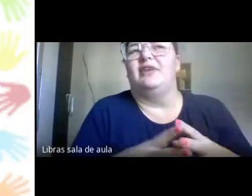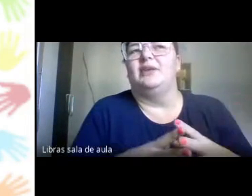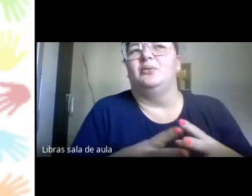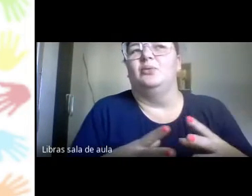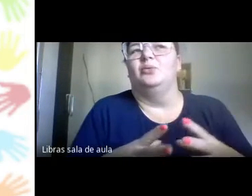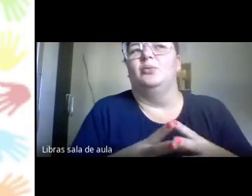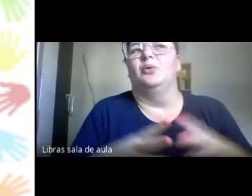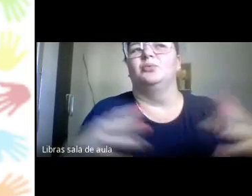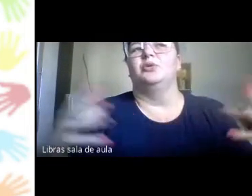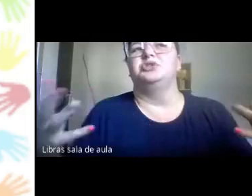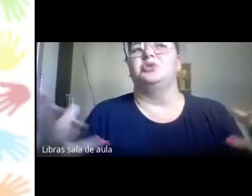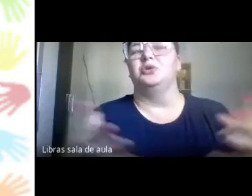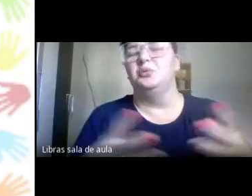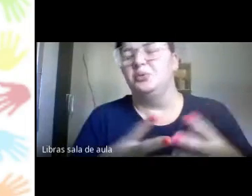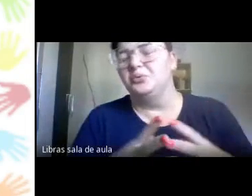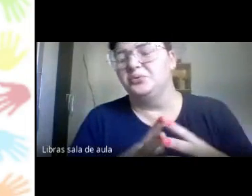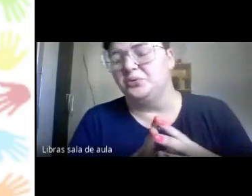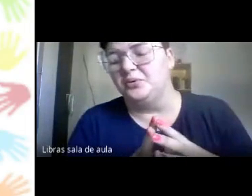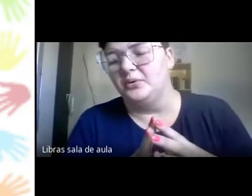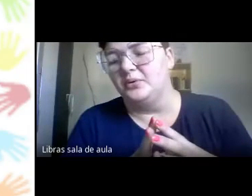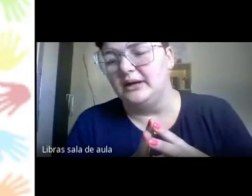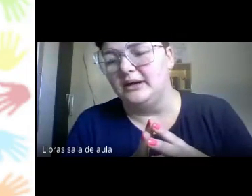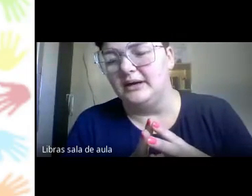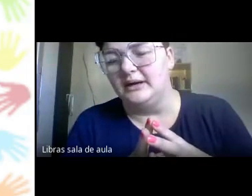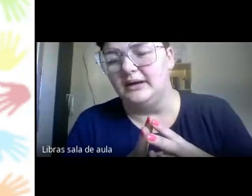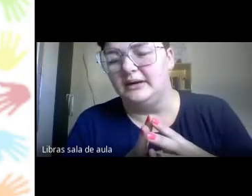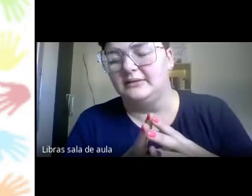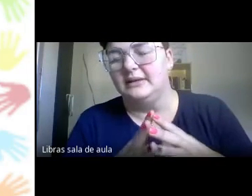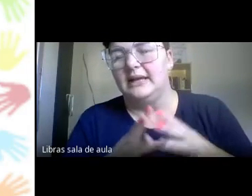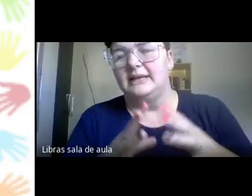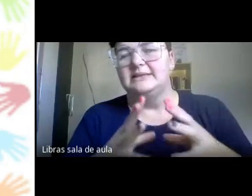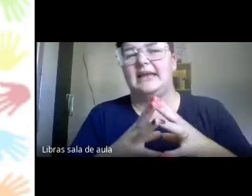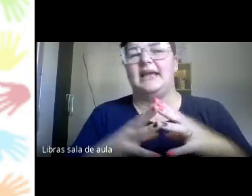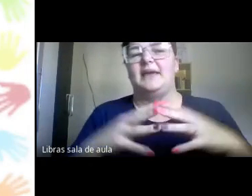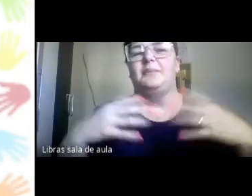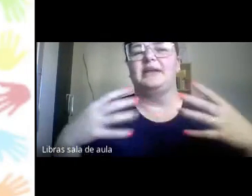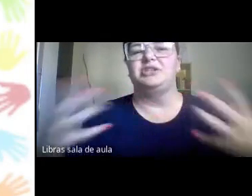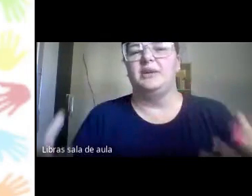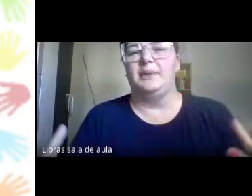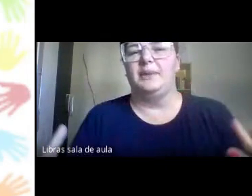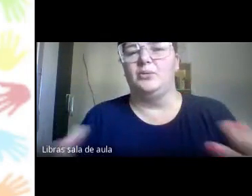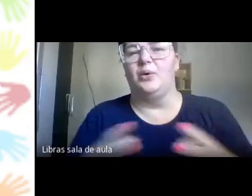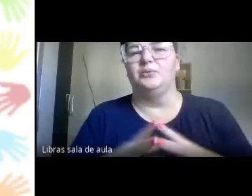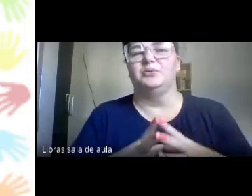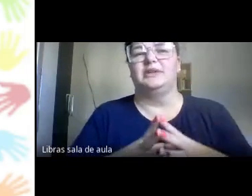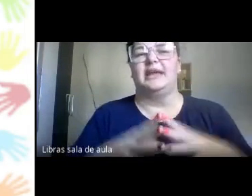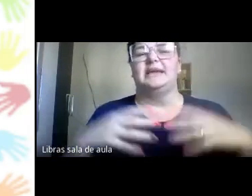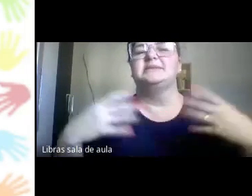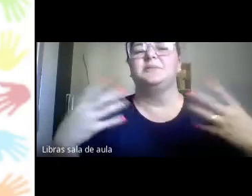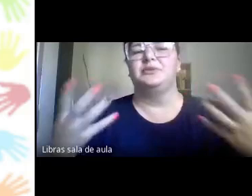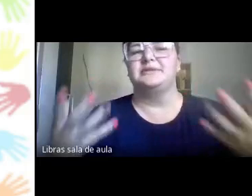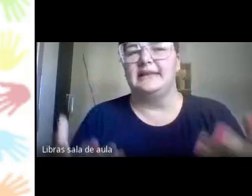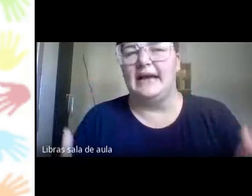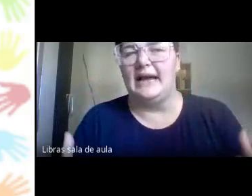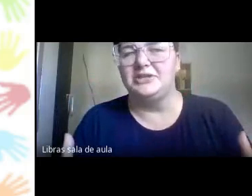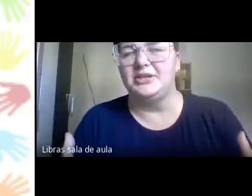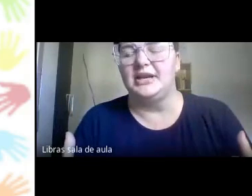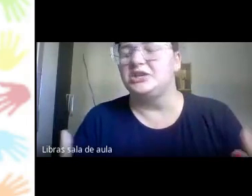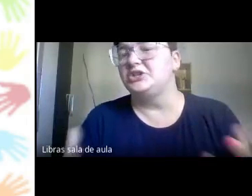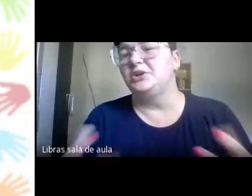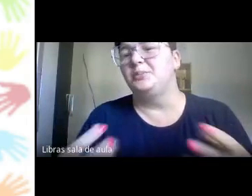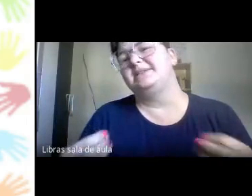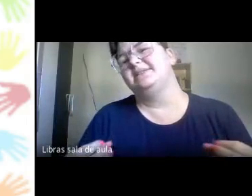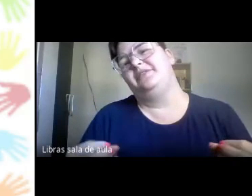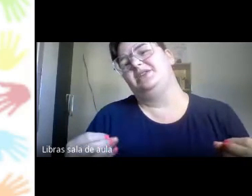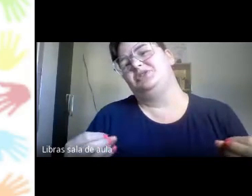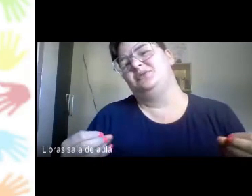gente viver num mundo onde todo mundo tenha empatia pelo outro, tenha reciprocidade, a